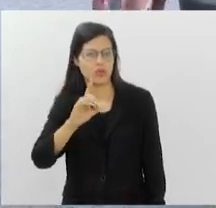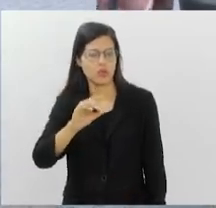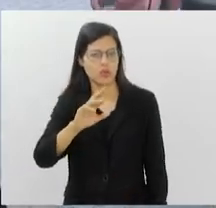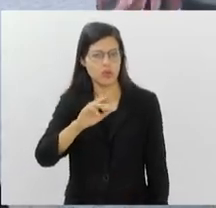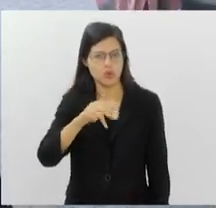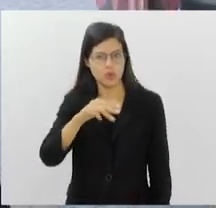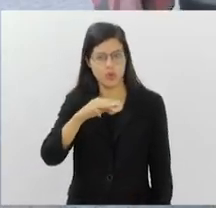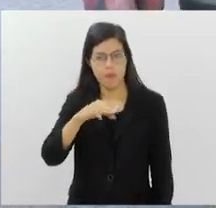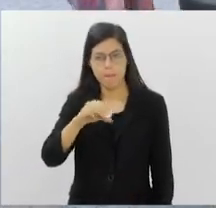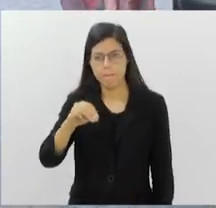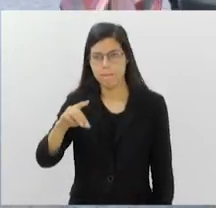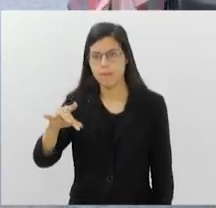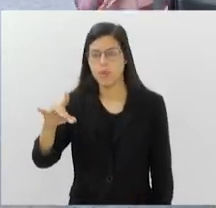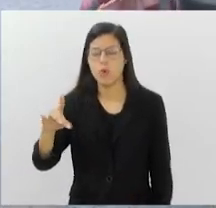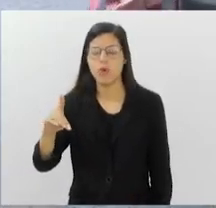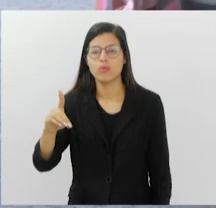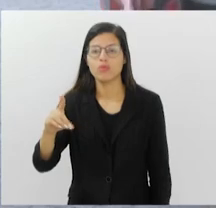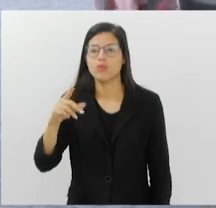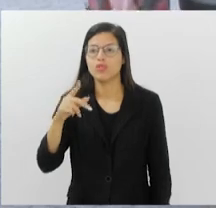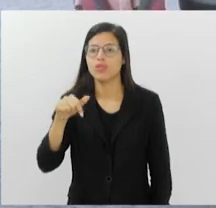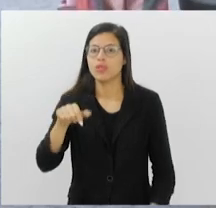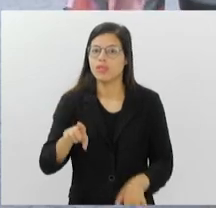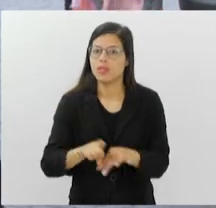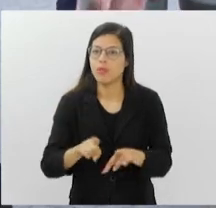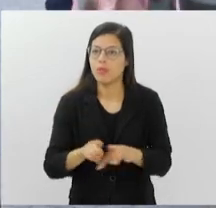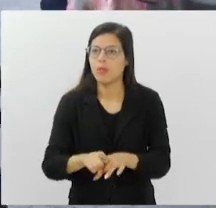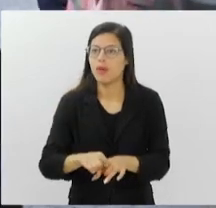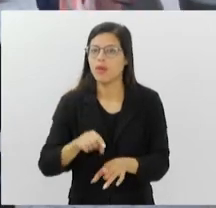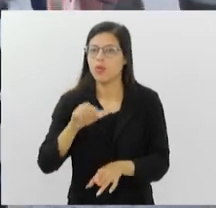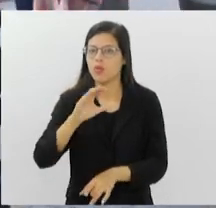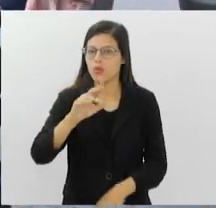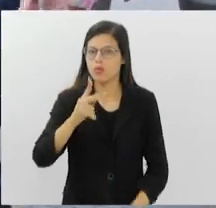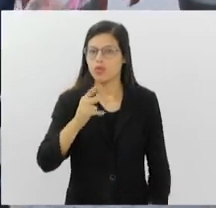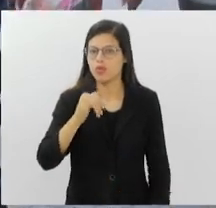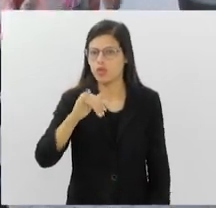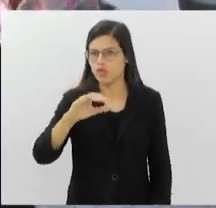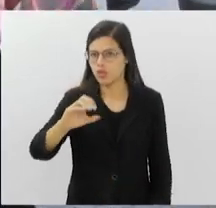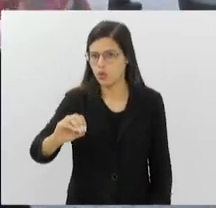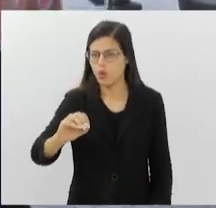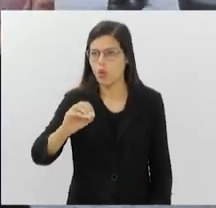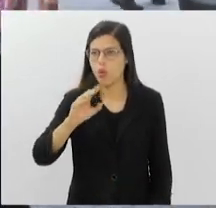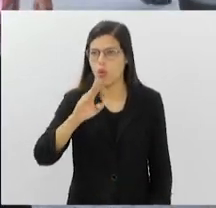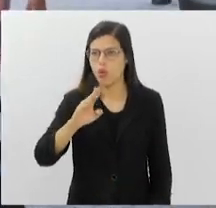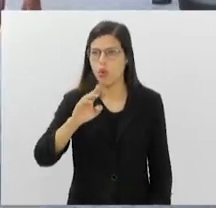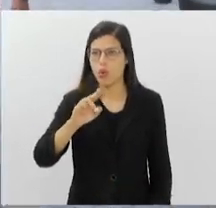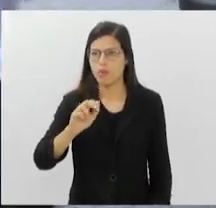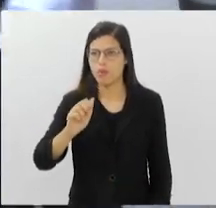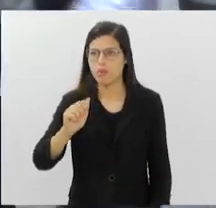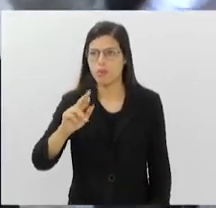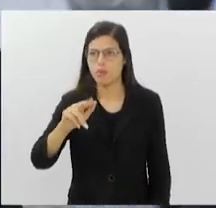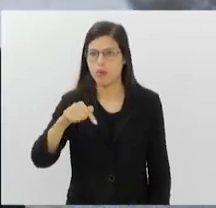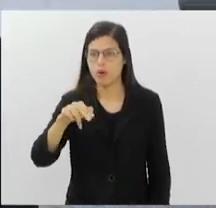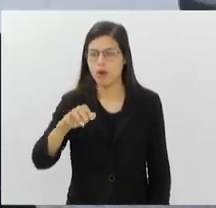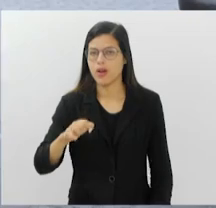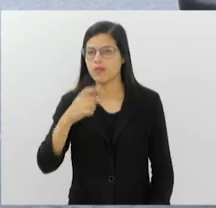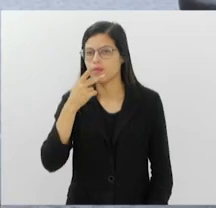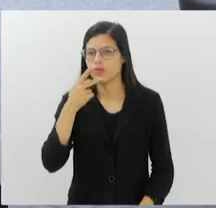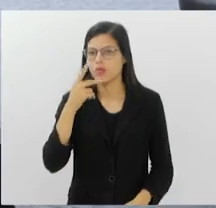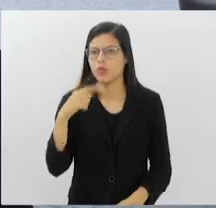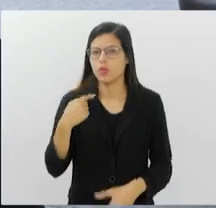Chico Buarque, falando que nós herdamos de Portugal o sangue lusitano e a sífilis